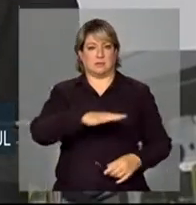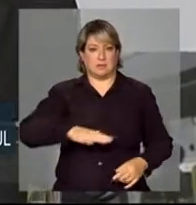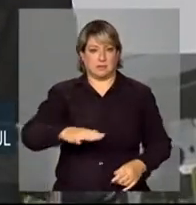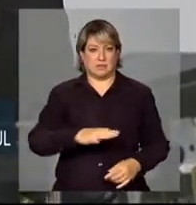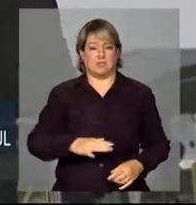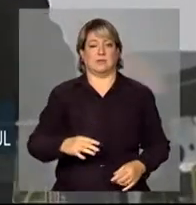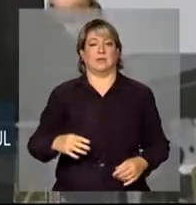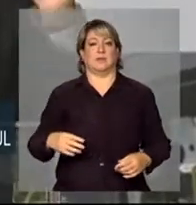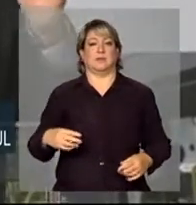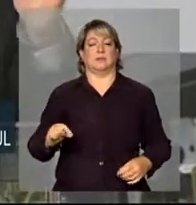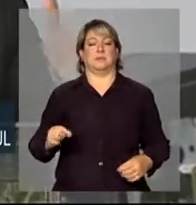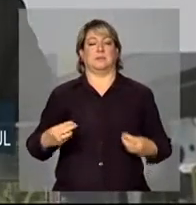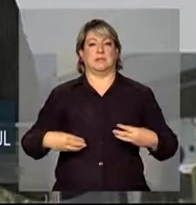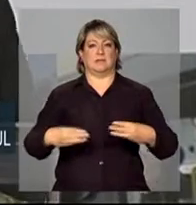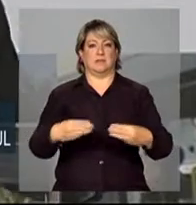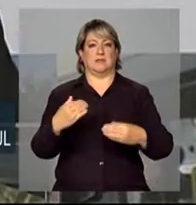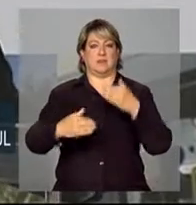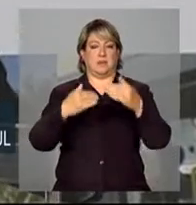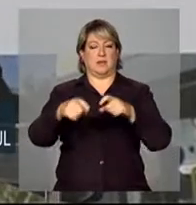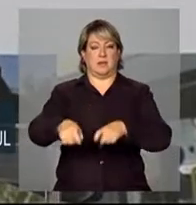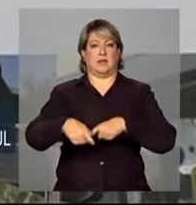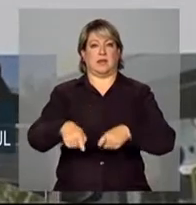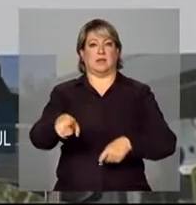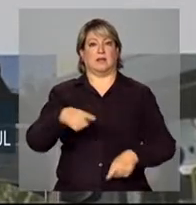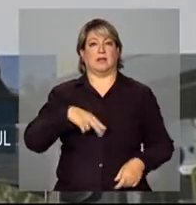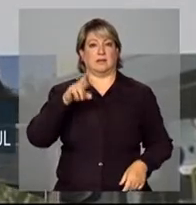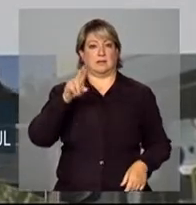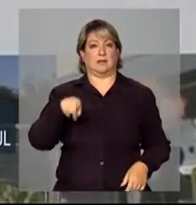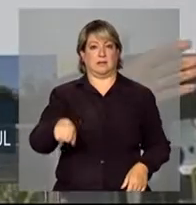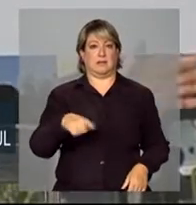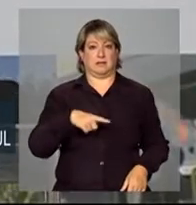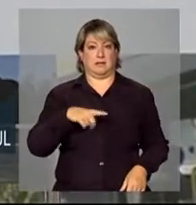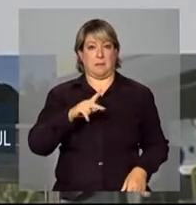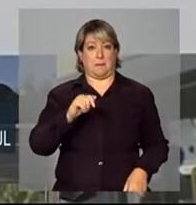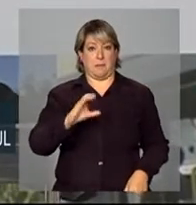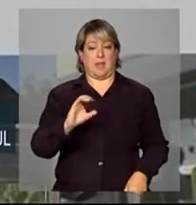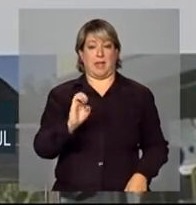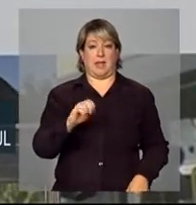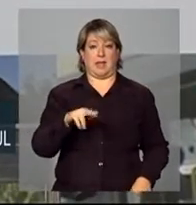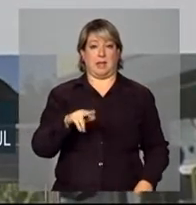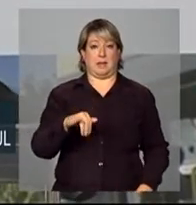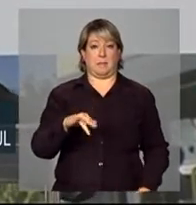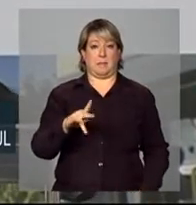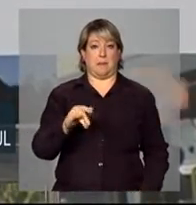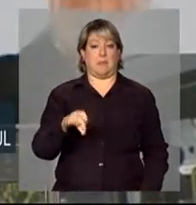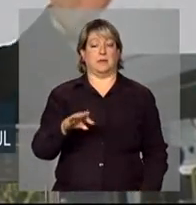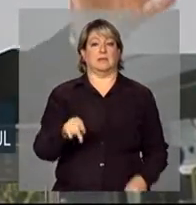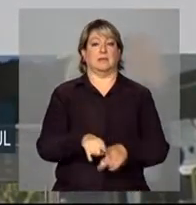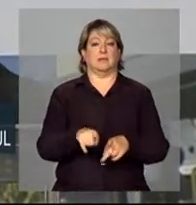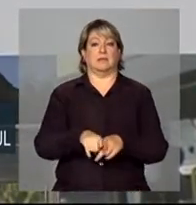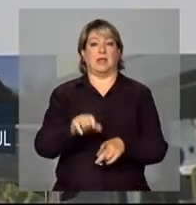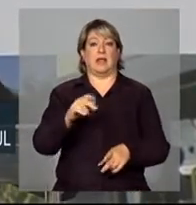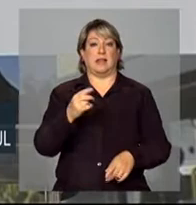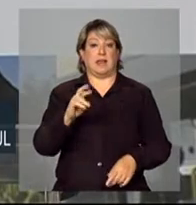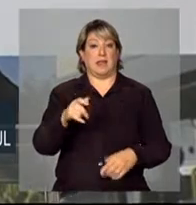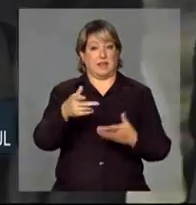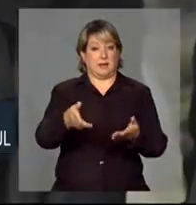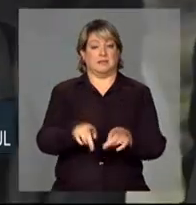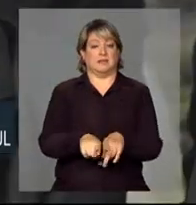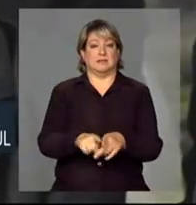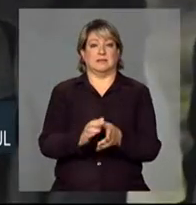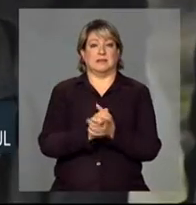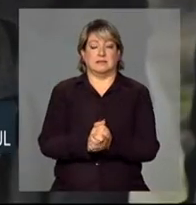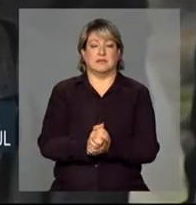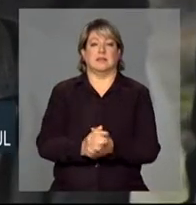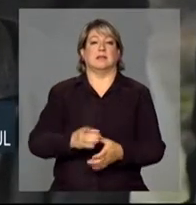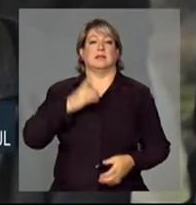Desenvolvimento Agrário, secretaria que tem sob sua responsabilidade o PAC Equipamentos, companheira Andréa Butto, aos nossos deputados